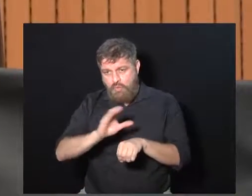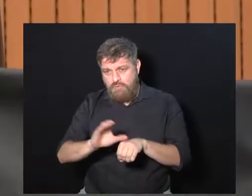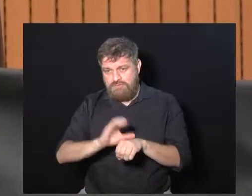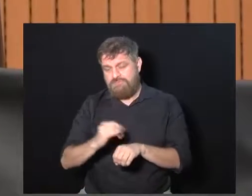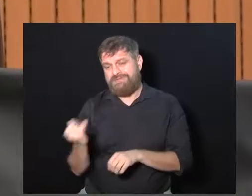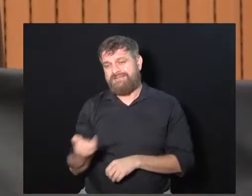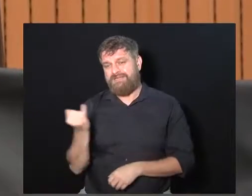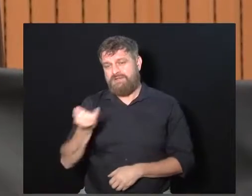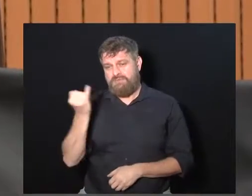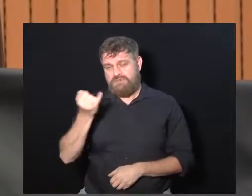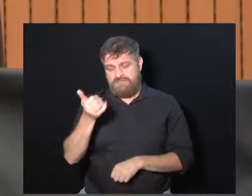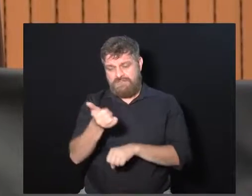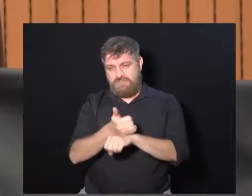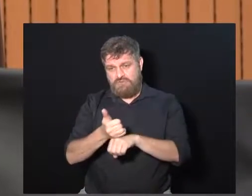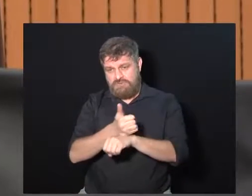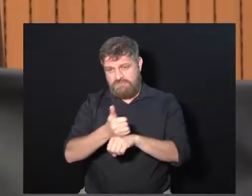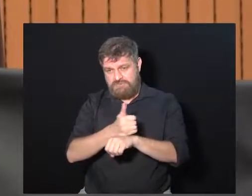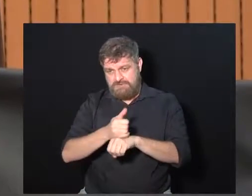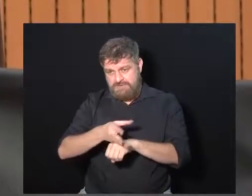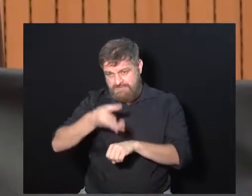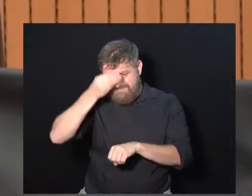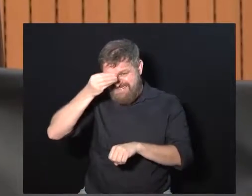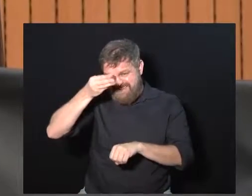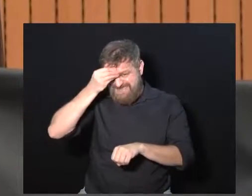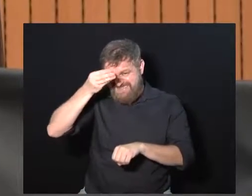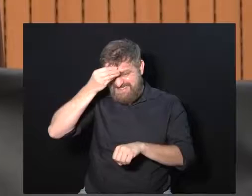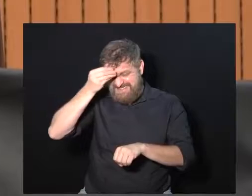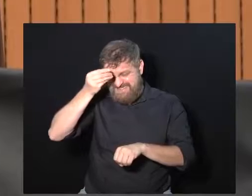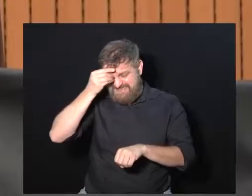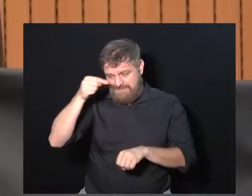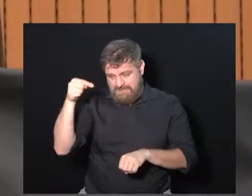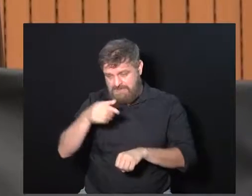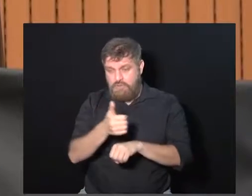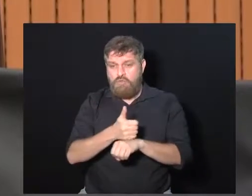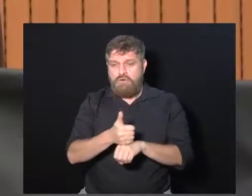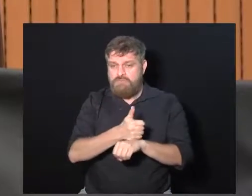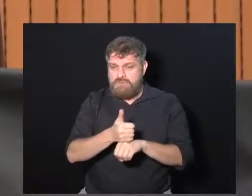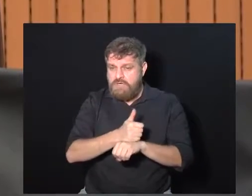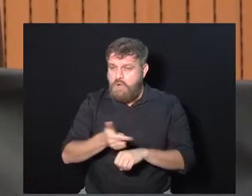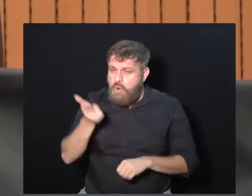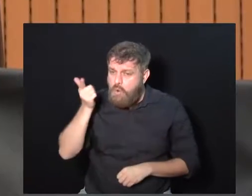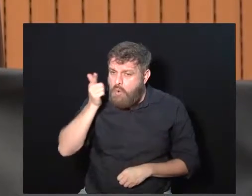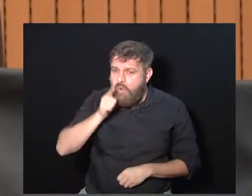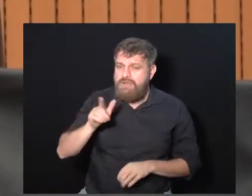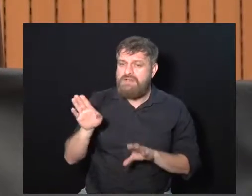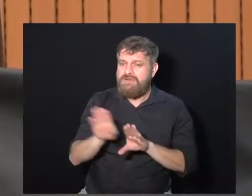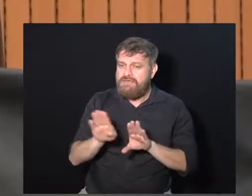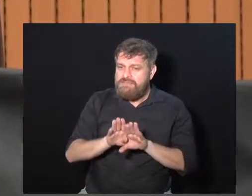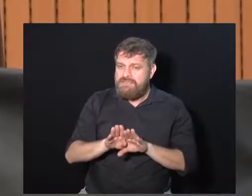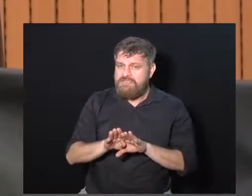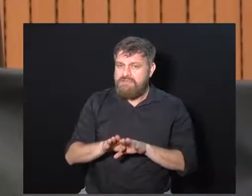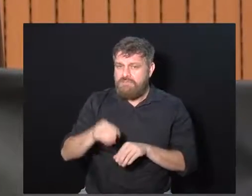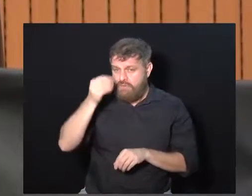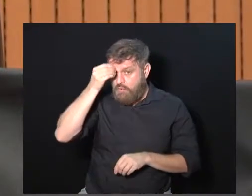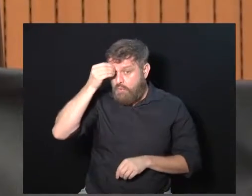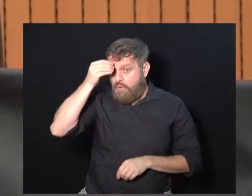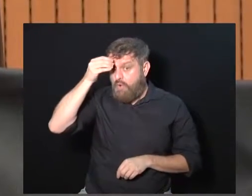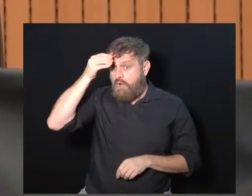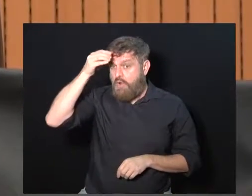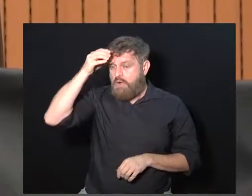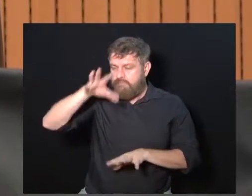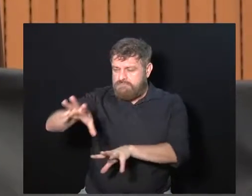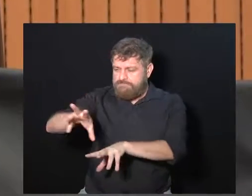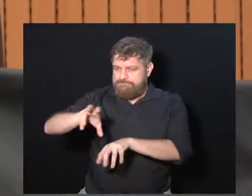que as unidades básicas, com os profissionais, eles pudessem também passar os conhecimentos,